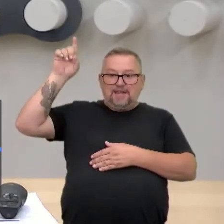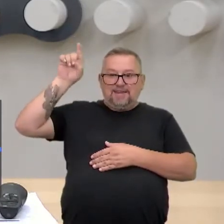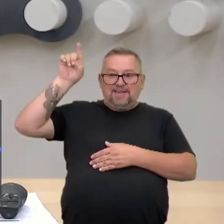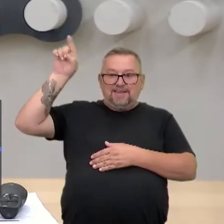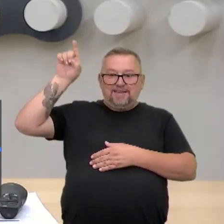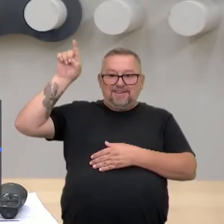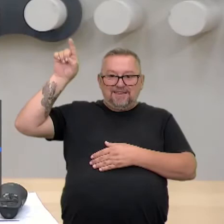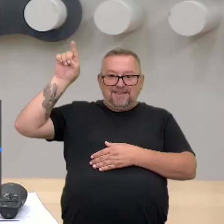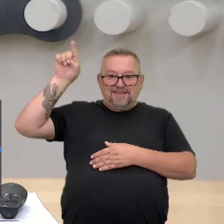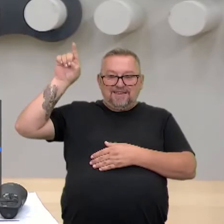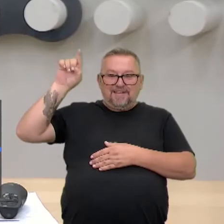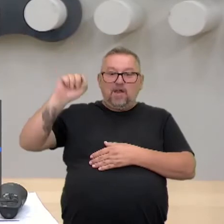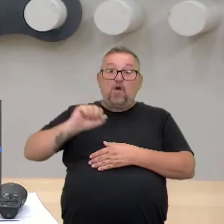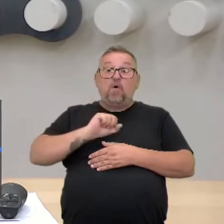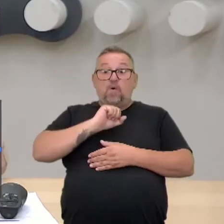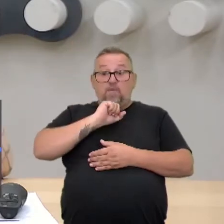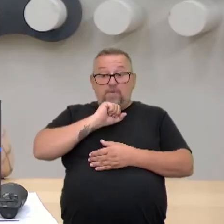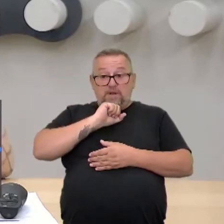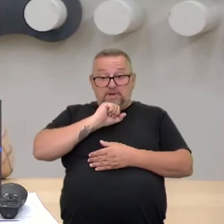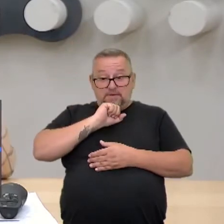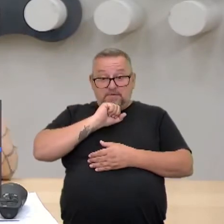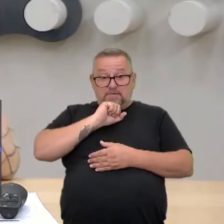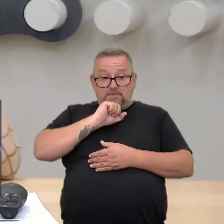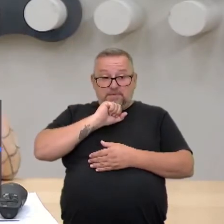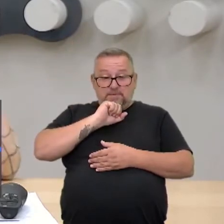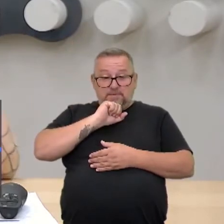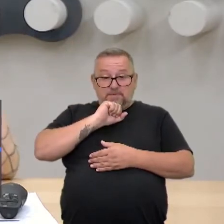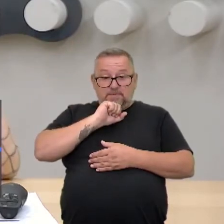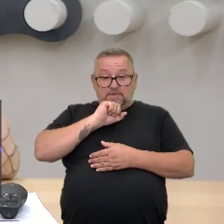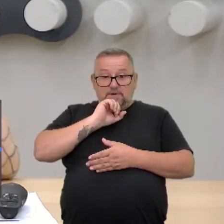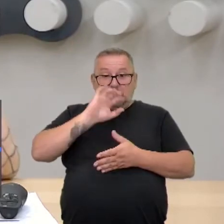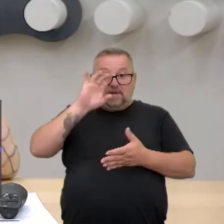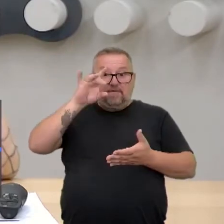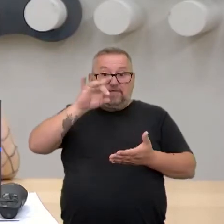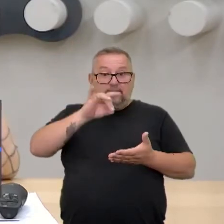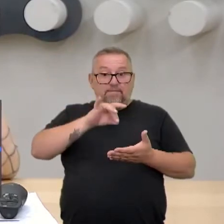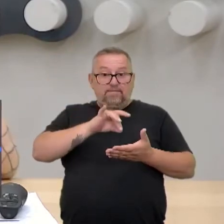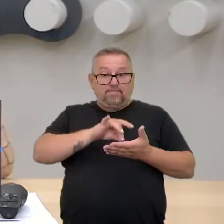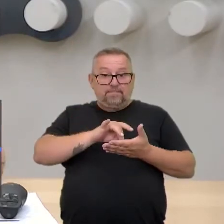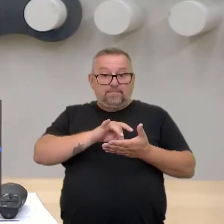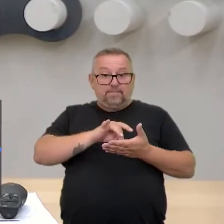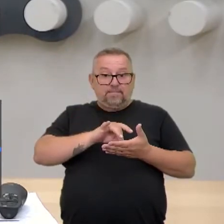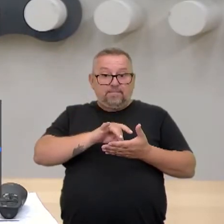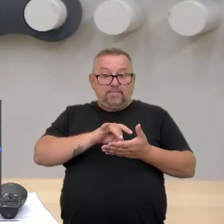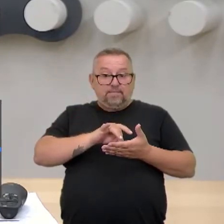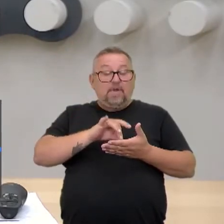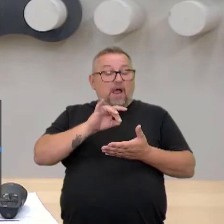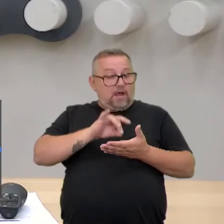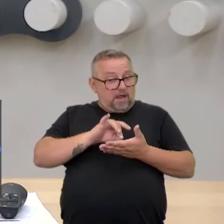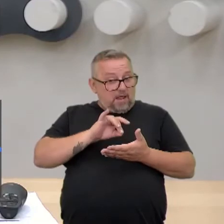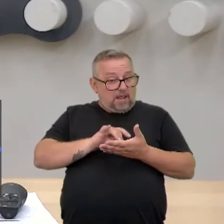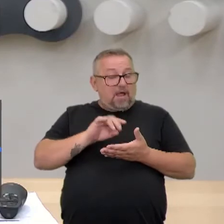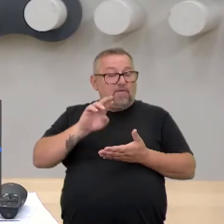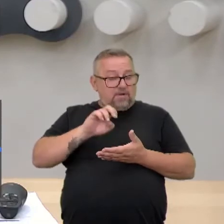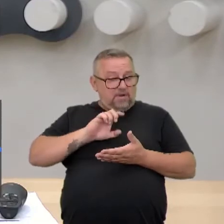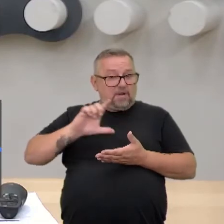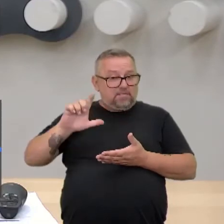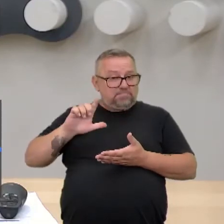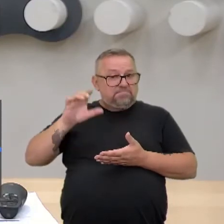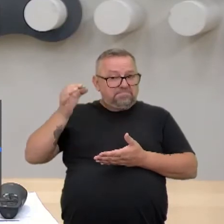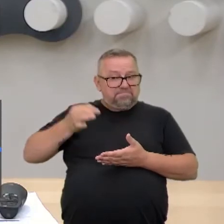então o segundo Platão que é um filosofia Idealista a verdade pessoal a realidade é